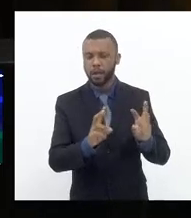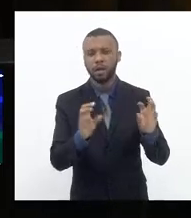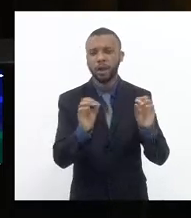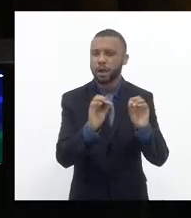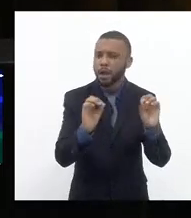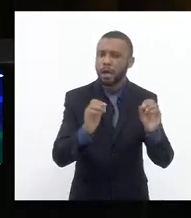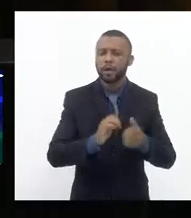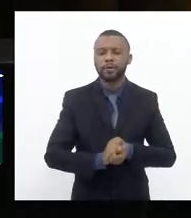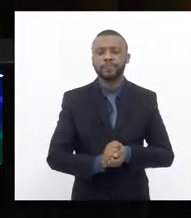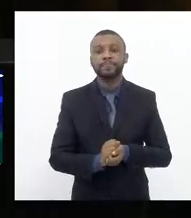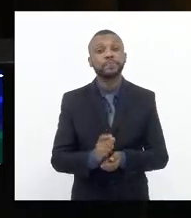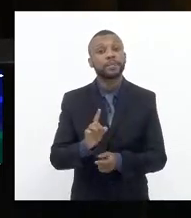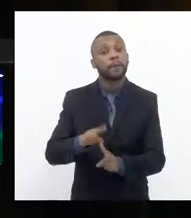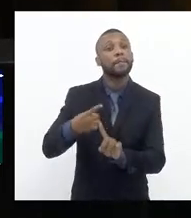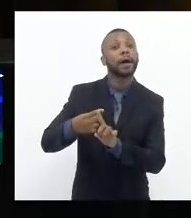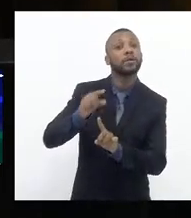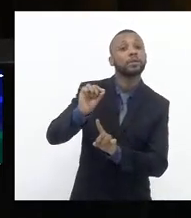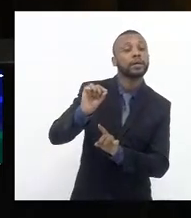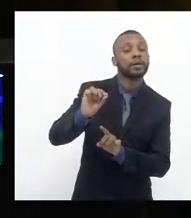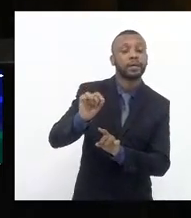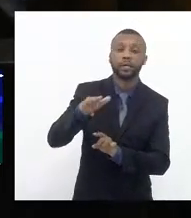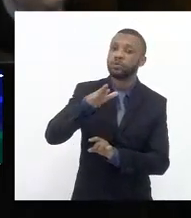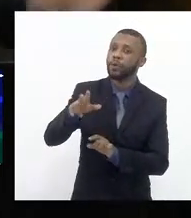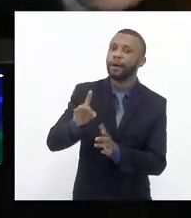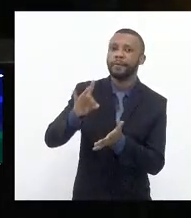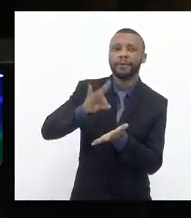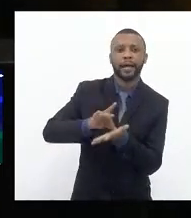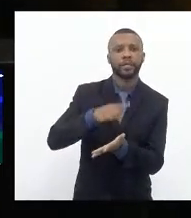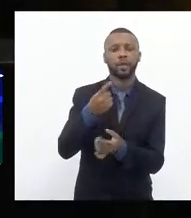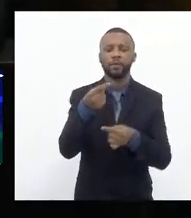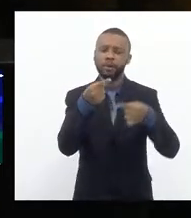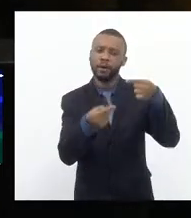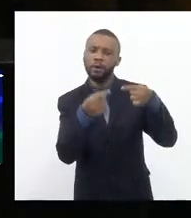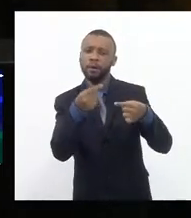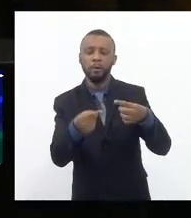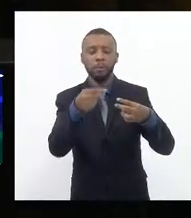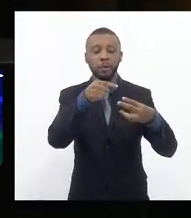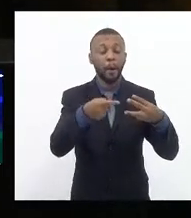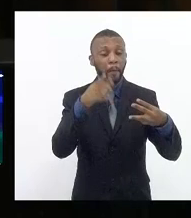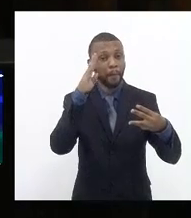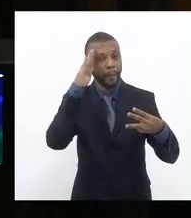Não é verdade que nós estamos aqui discutindo três grandes questões nesse pacote de maldade.